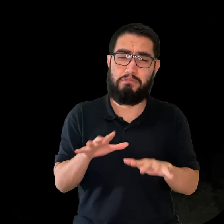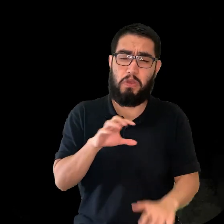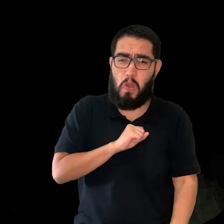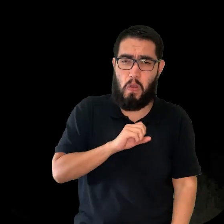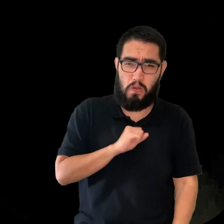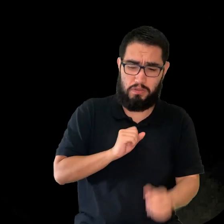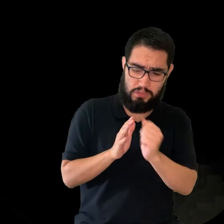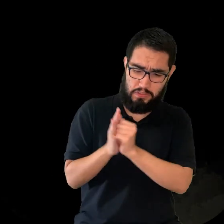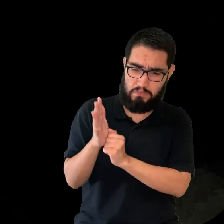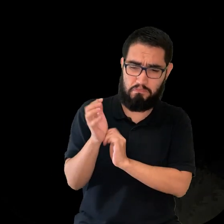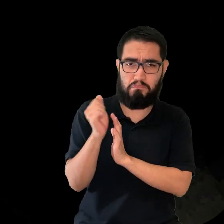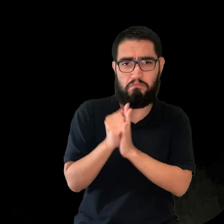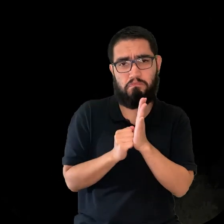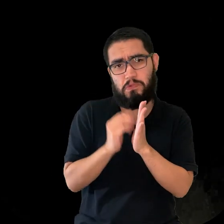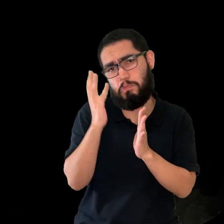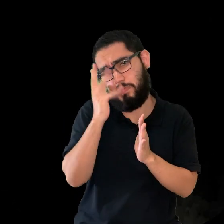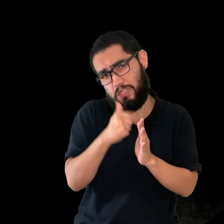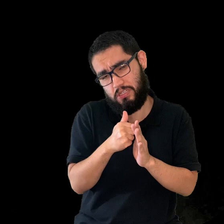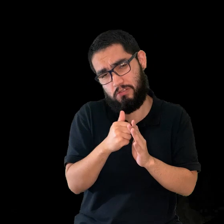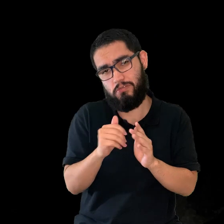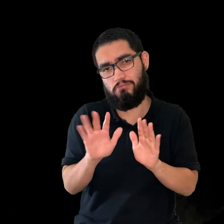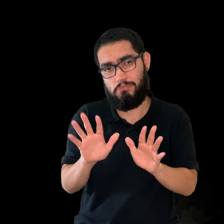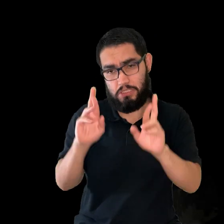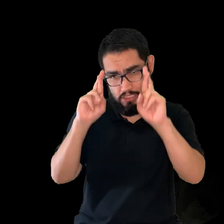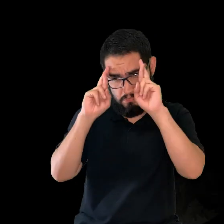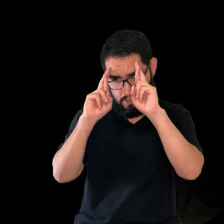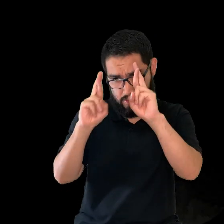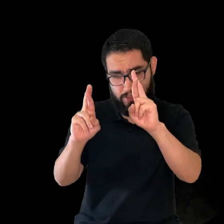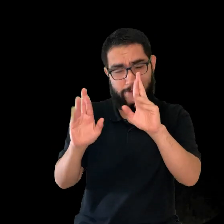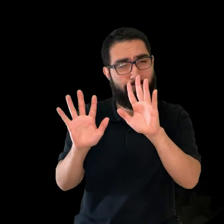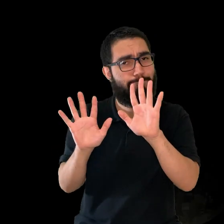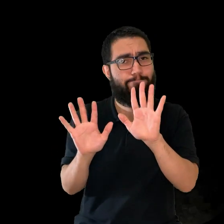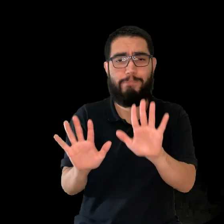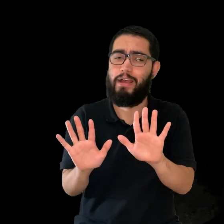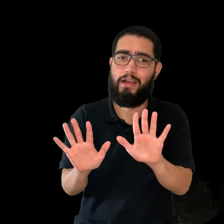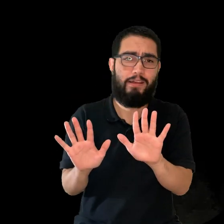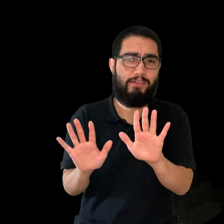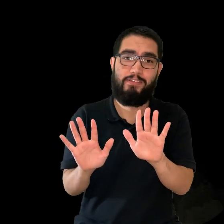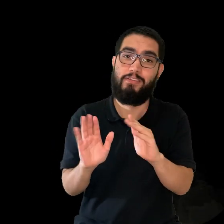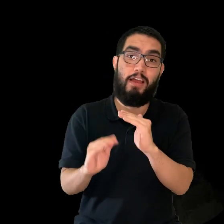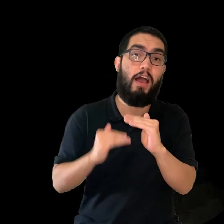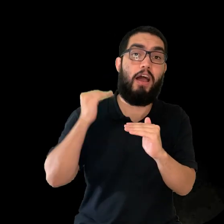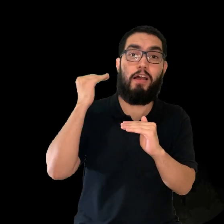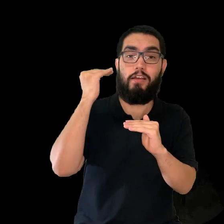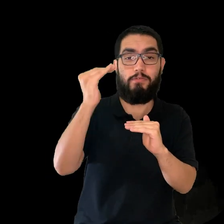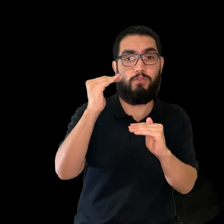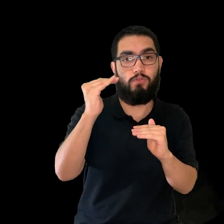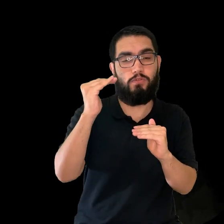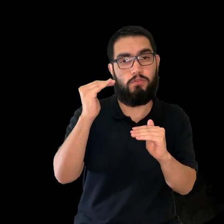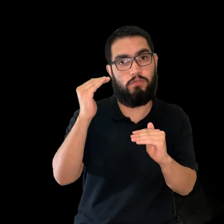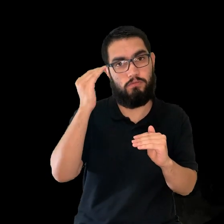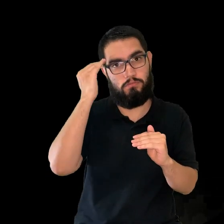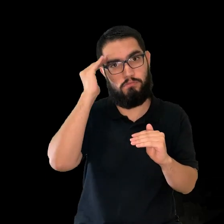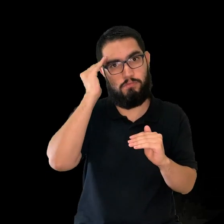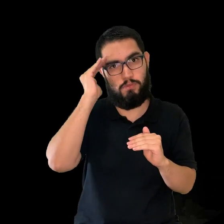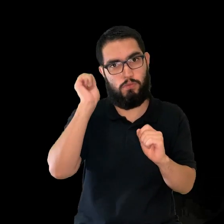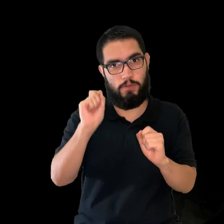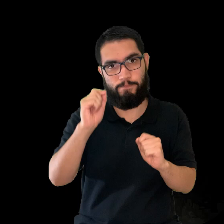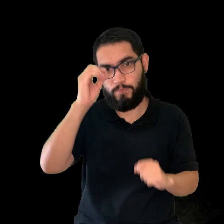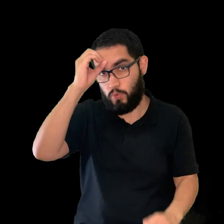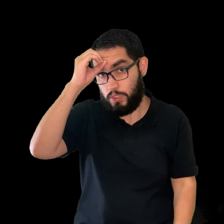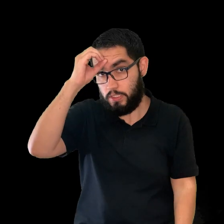alguns porque gostam, porque acham bonito. E nós devemos respeitar. Mas eu acho que acima de tudo, o que nós precisamos